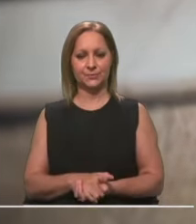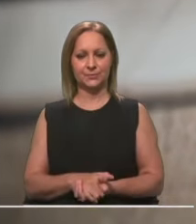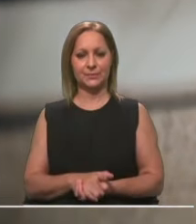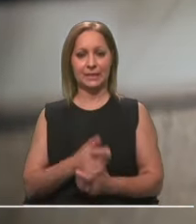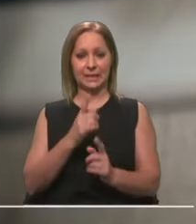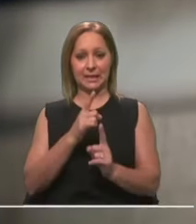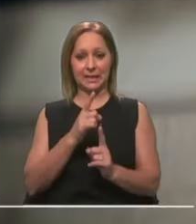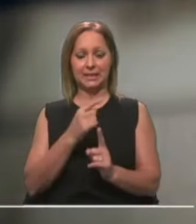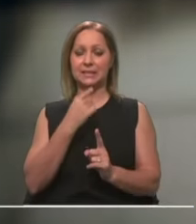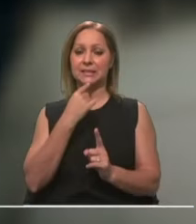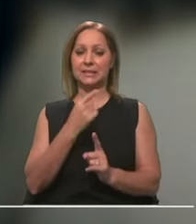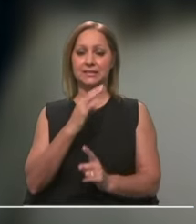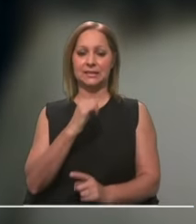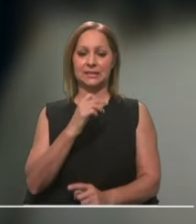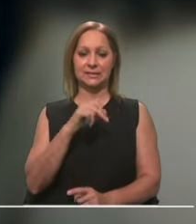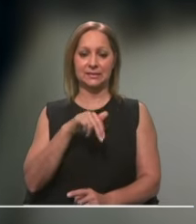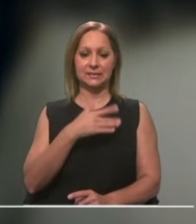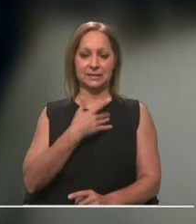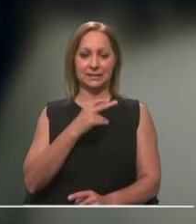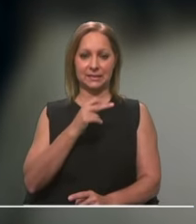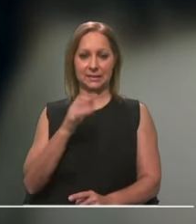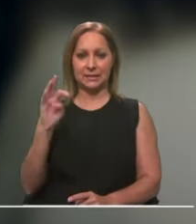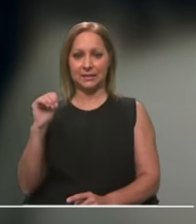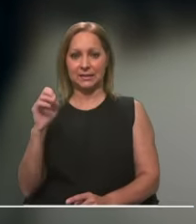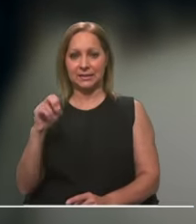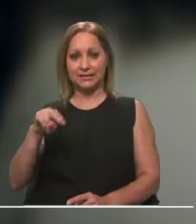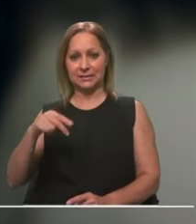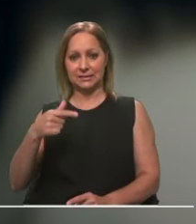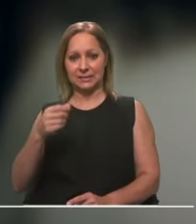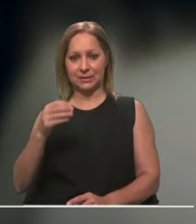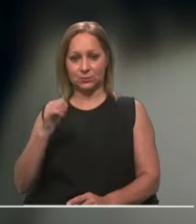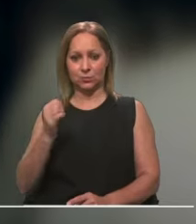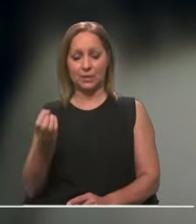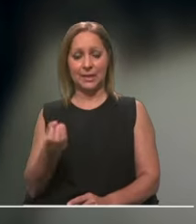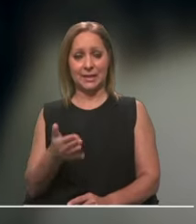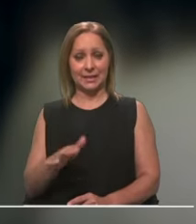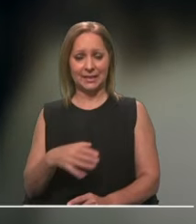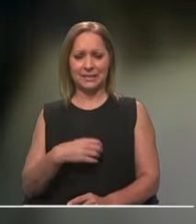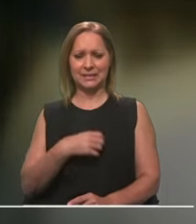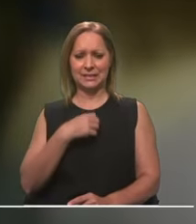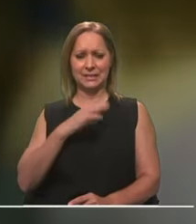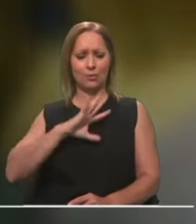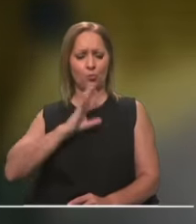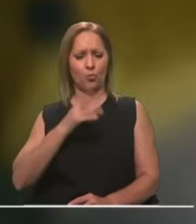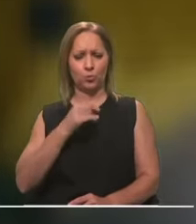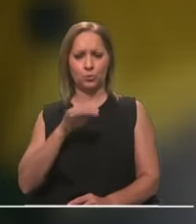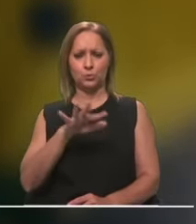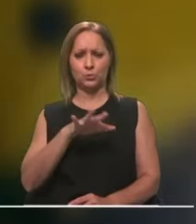São estas as palavras de Sandra Santos, que desde criança sentia que talvez o mundo não fosse lugar para